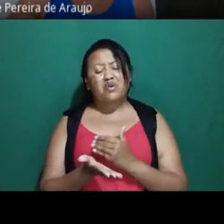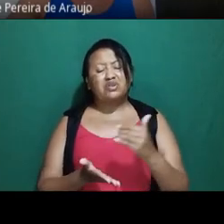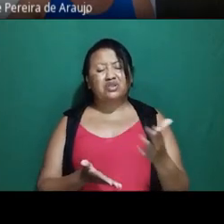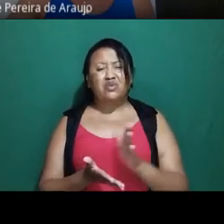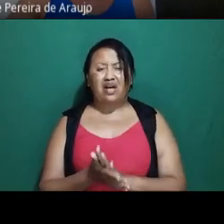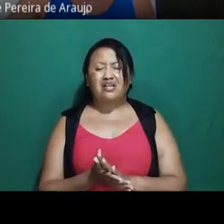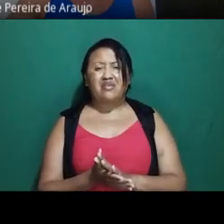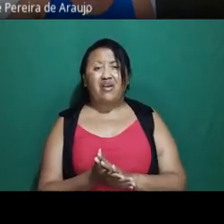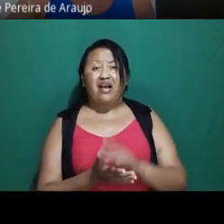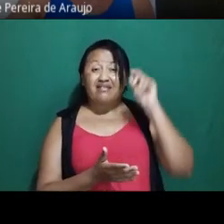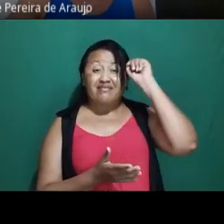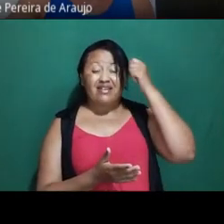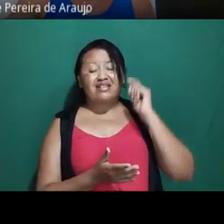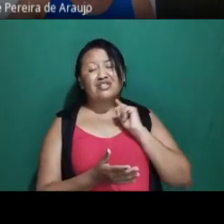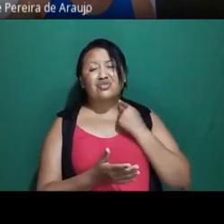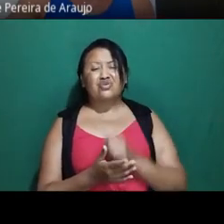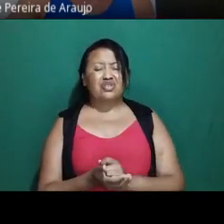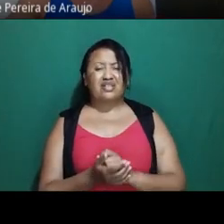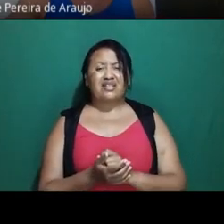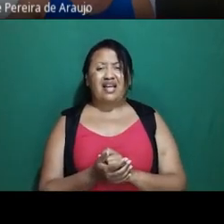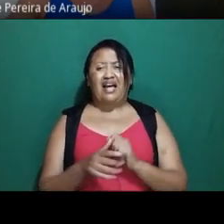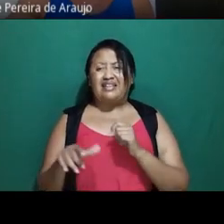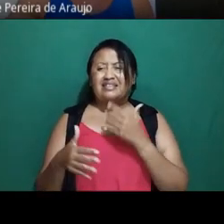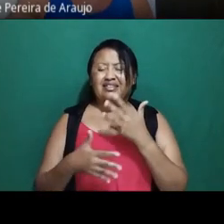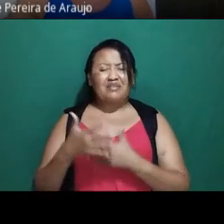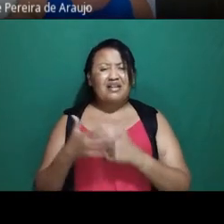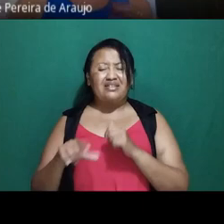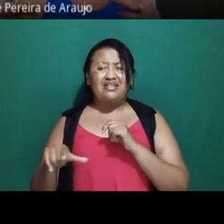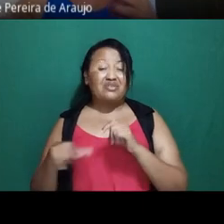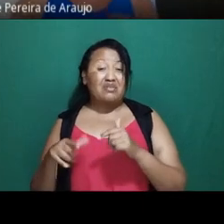crioula suja sempre atrapalhada de serviço sem dormir